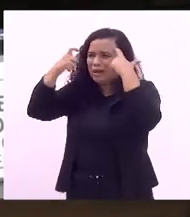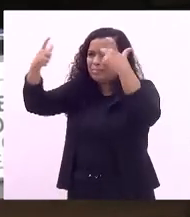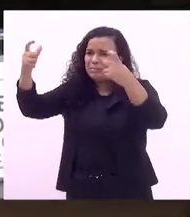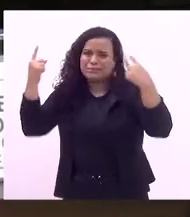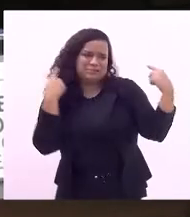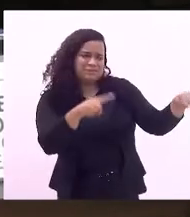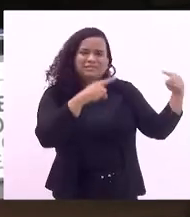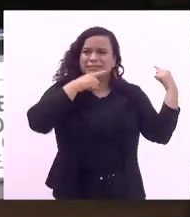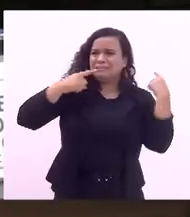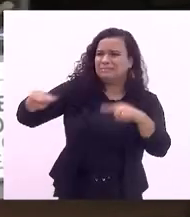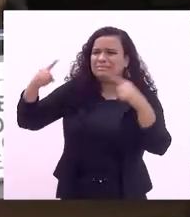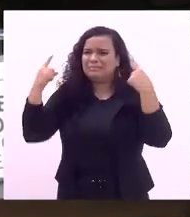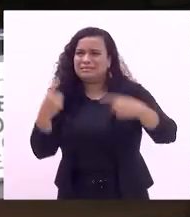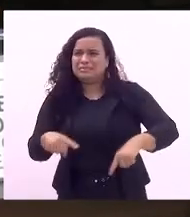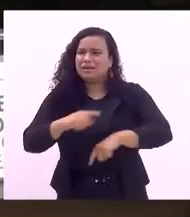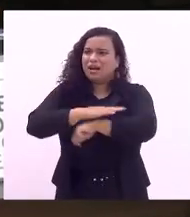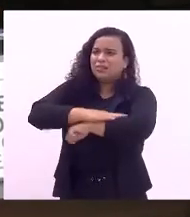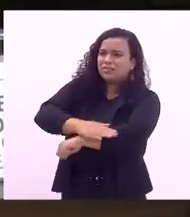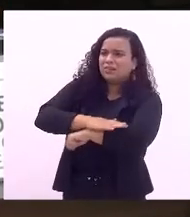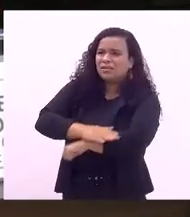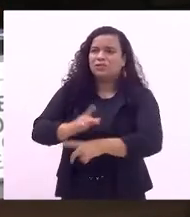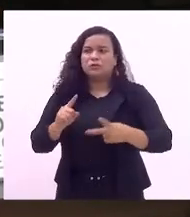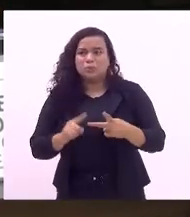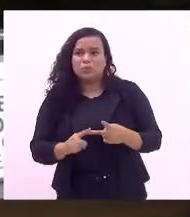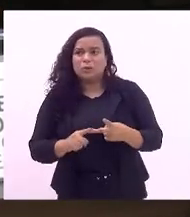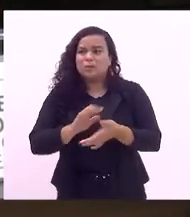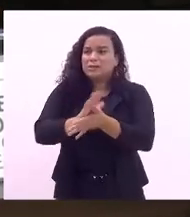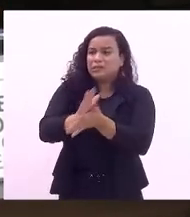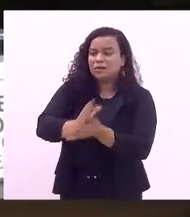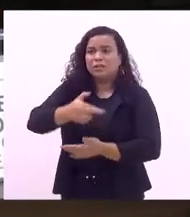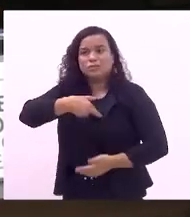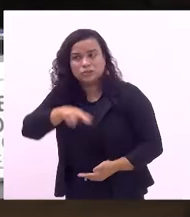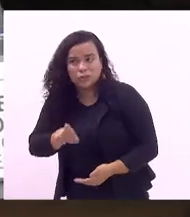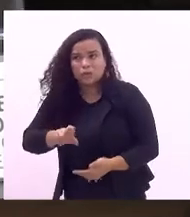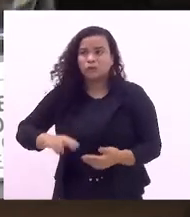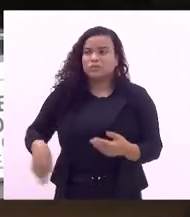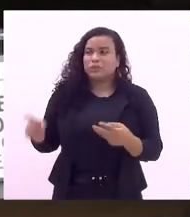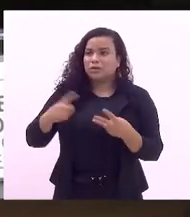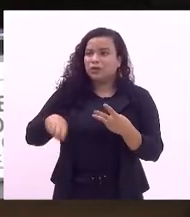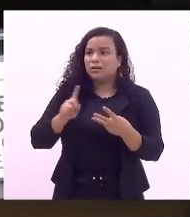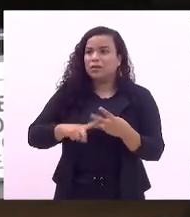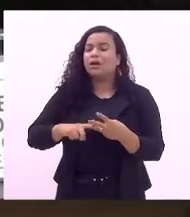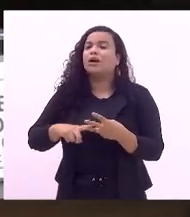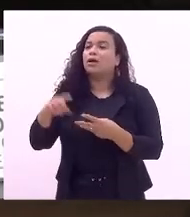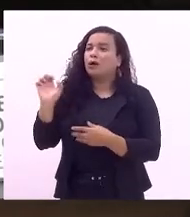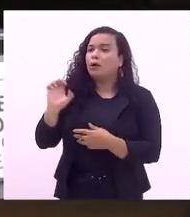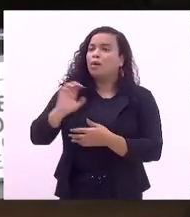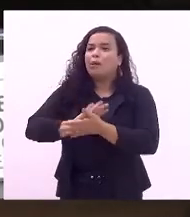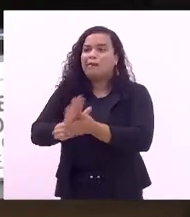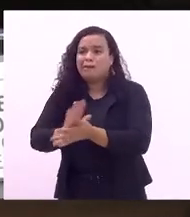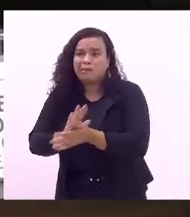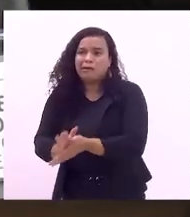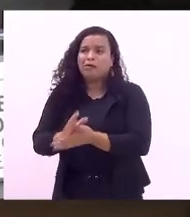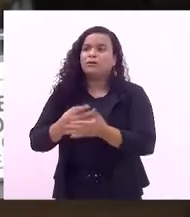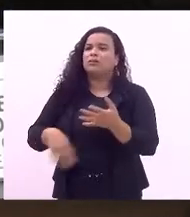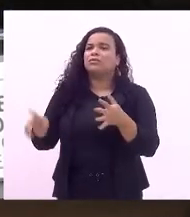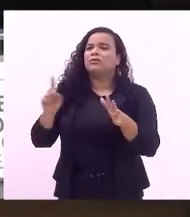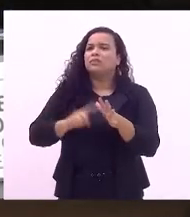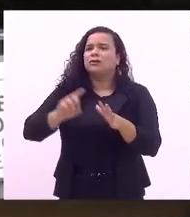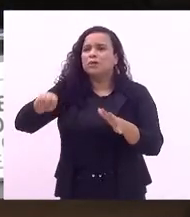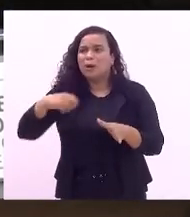orientando seja por racismo seja porém intolerância religiosa homofobia seja por uma